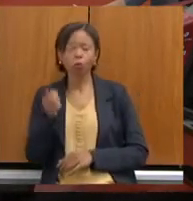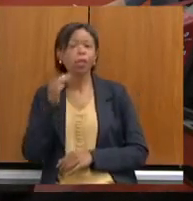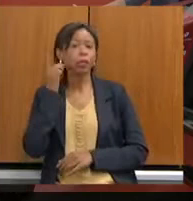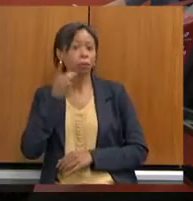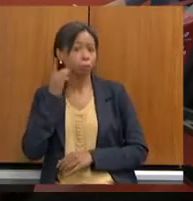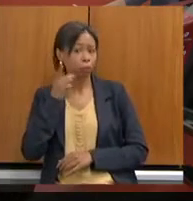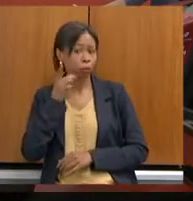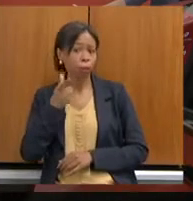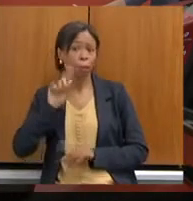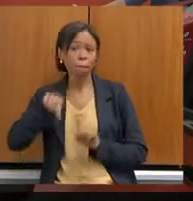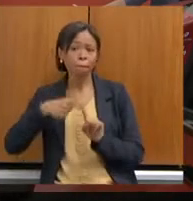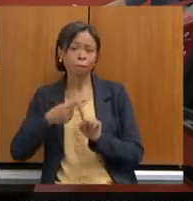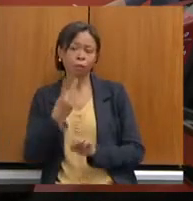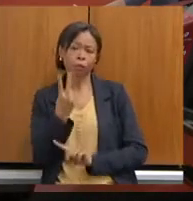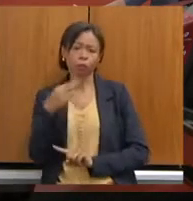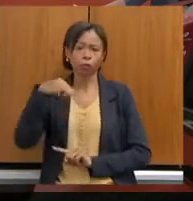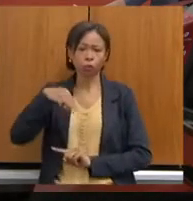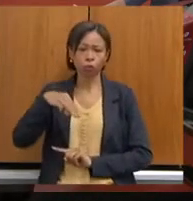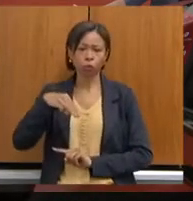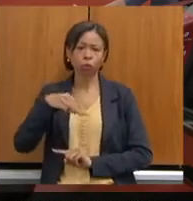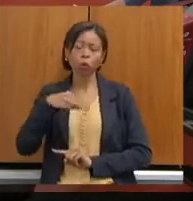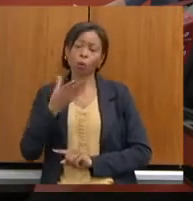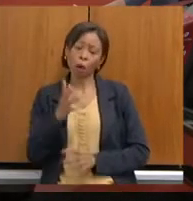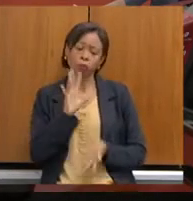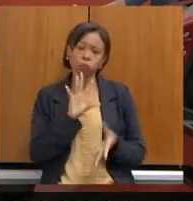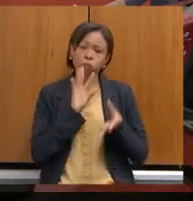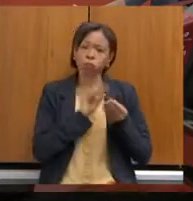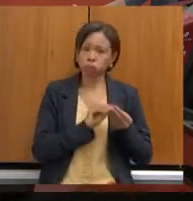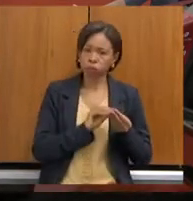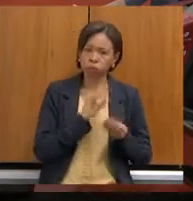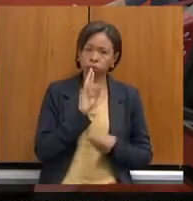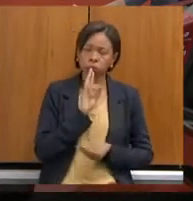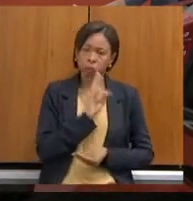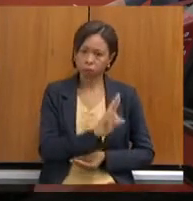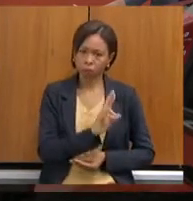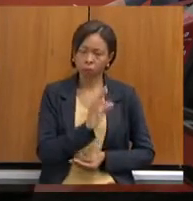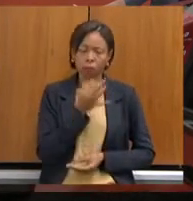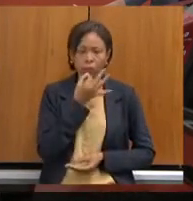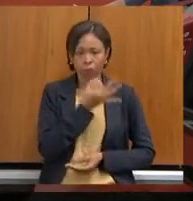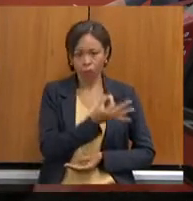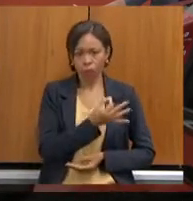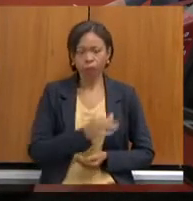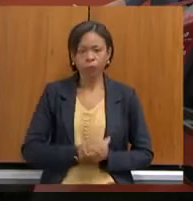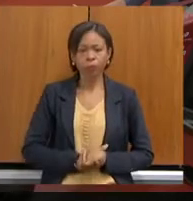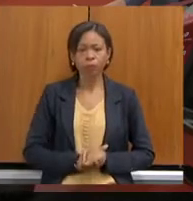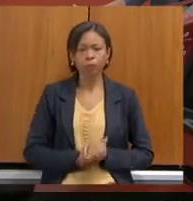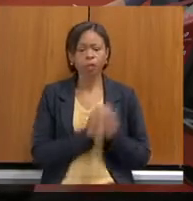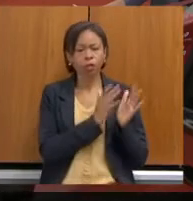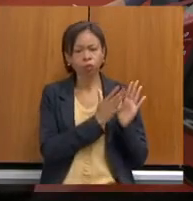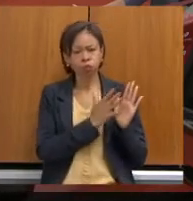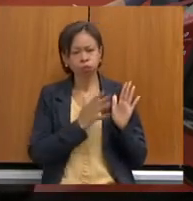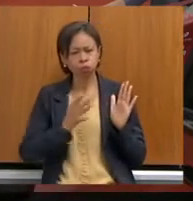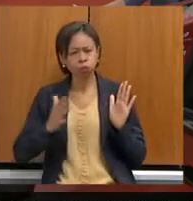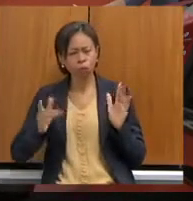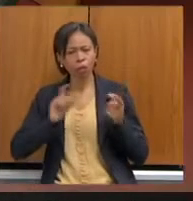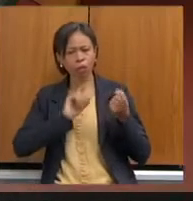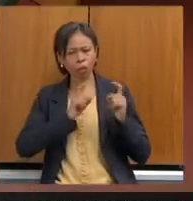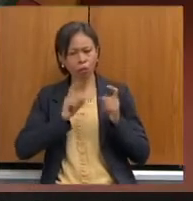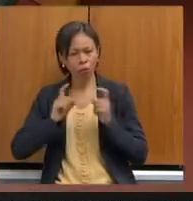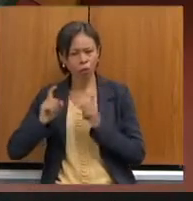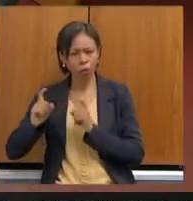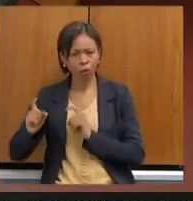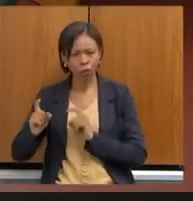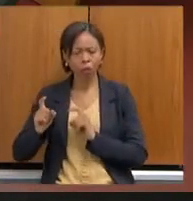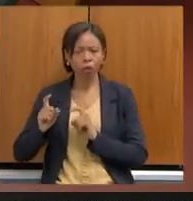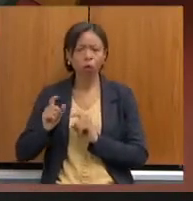as considerações finais no decorrer da reunião as deputadas e os deputados poderão apresentar na comissão